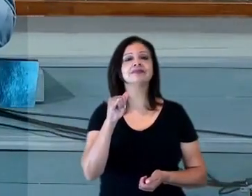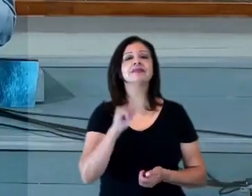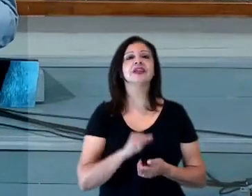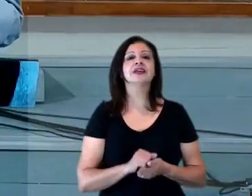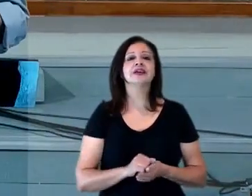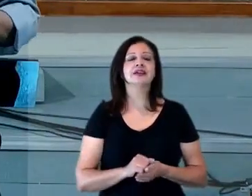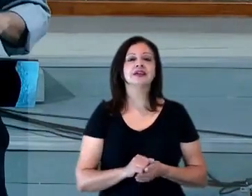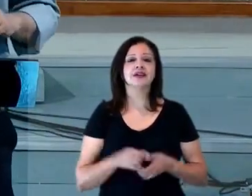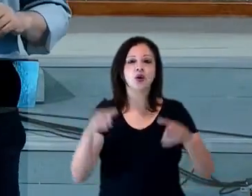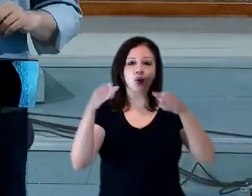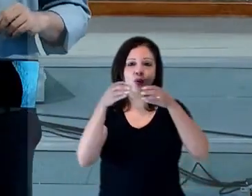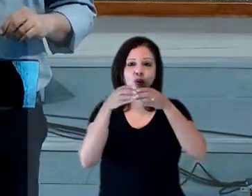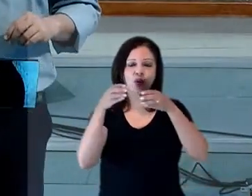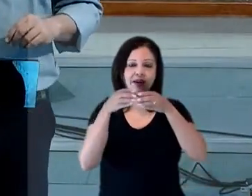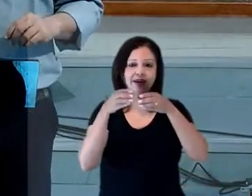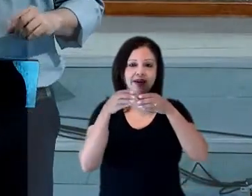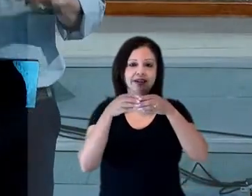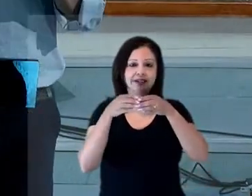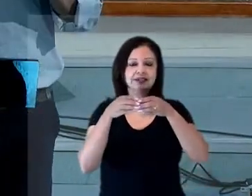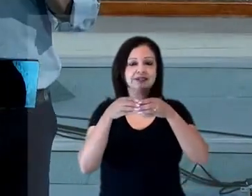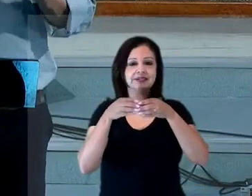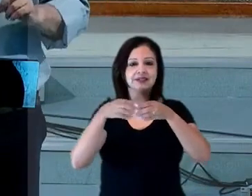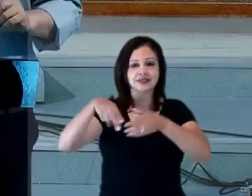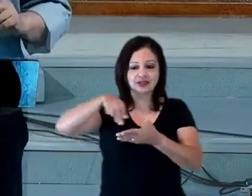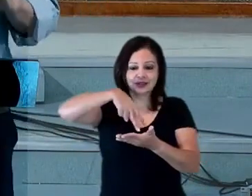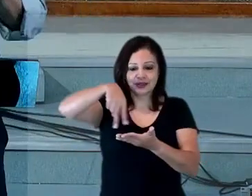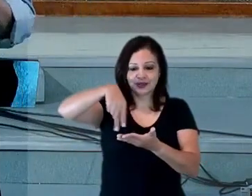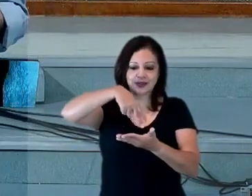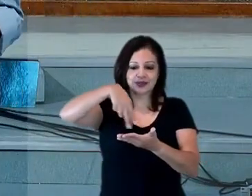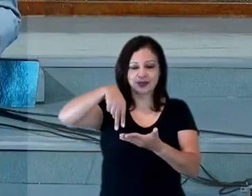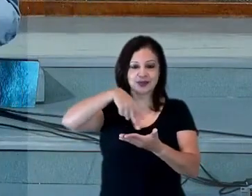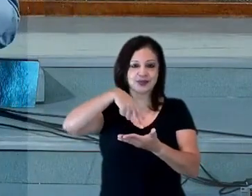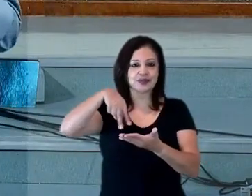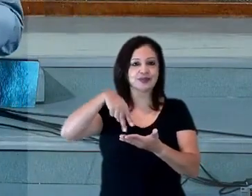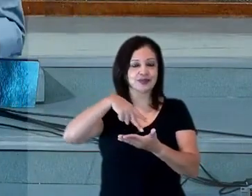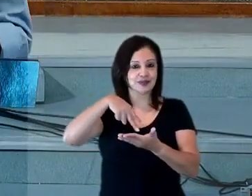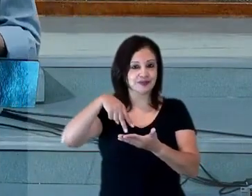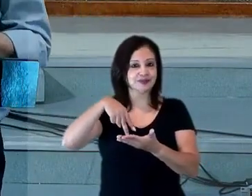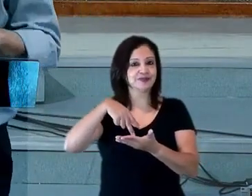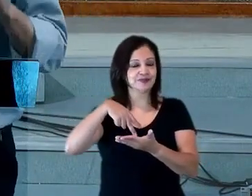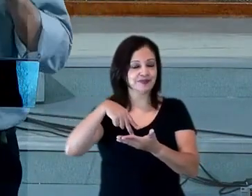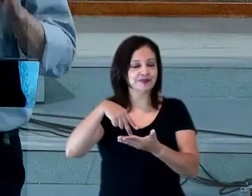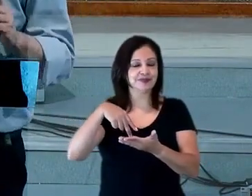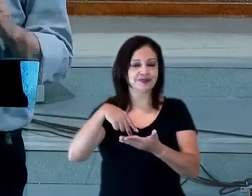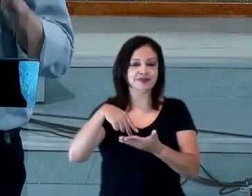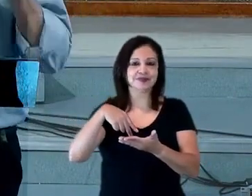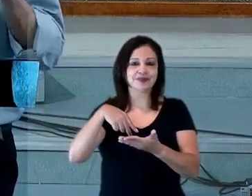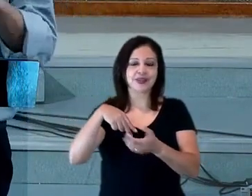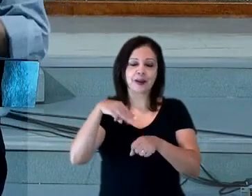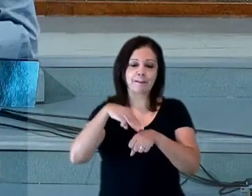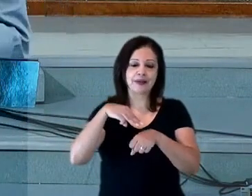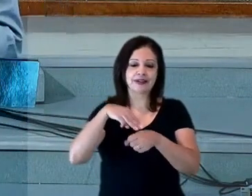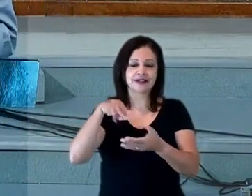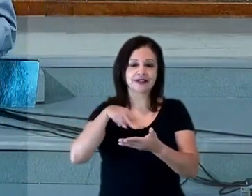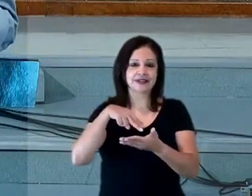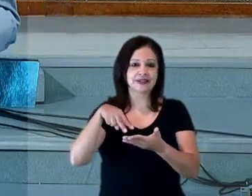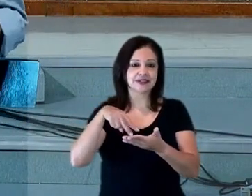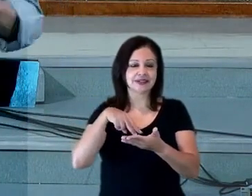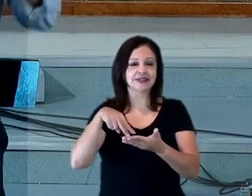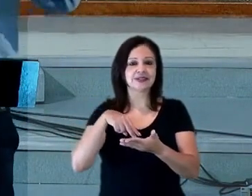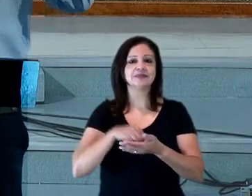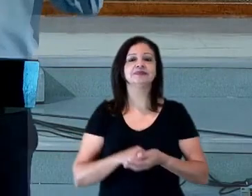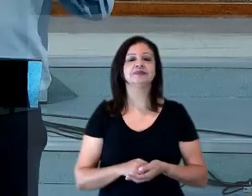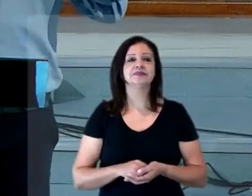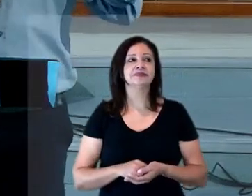congresso de música que vai acontecer em novembro. Os maiores detalhes vão estar compartilhados no IEV News. O IEV News vai ser publicado na internet, no